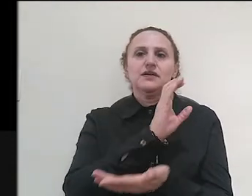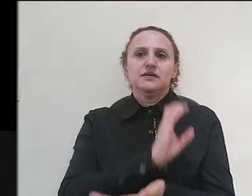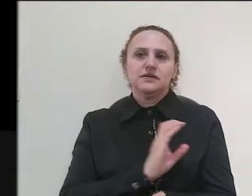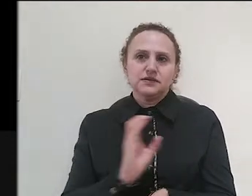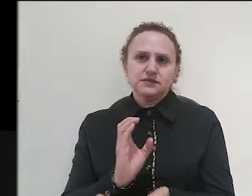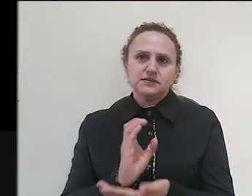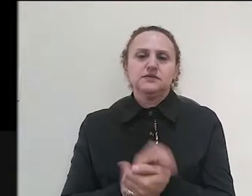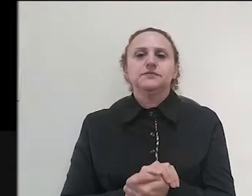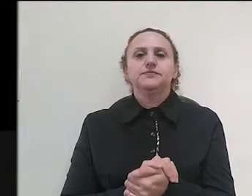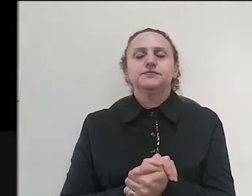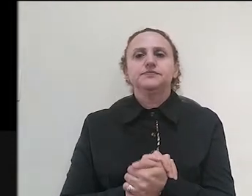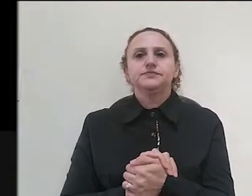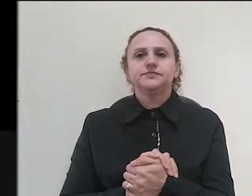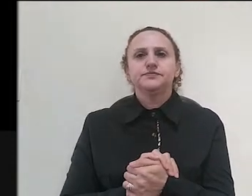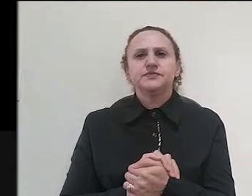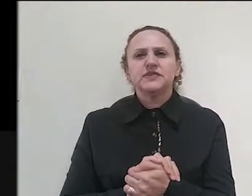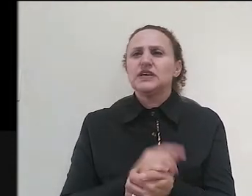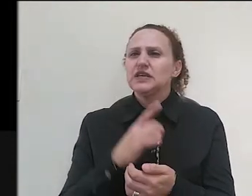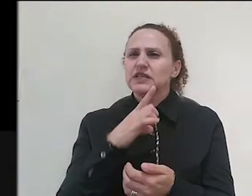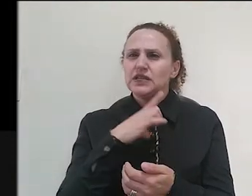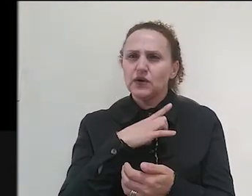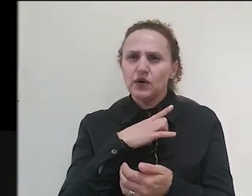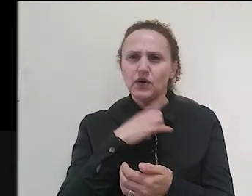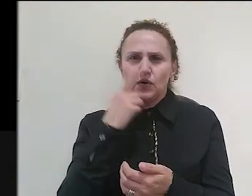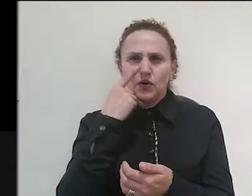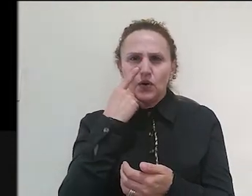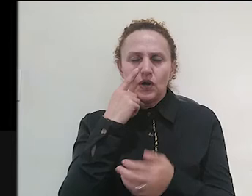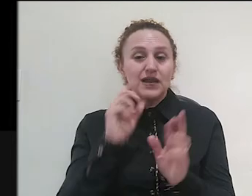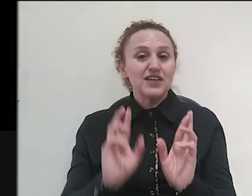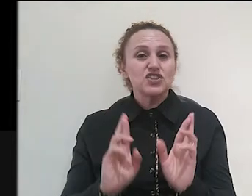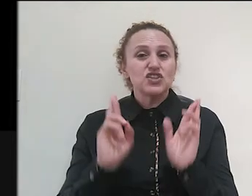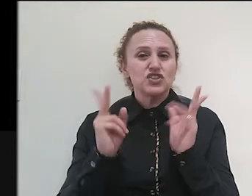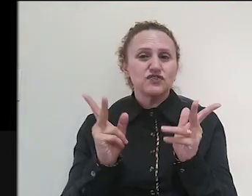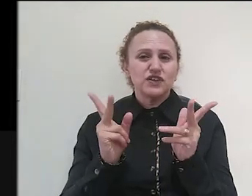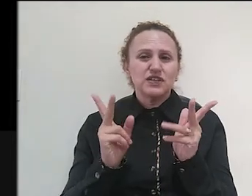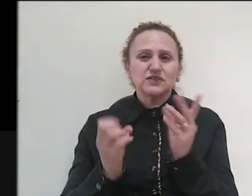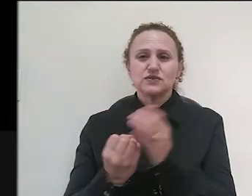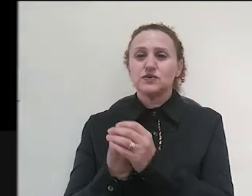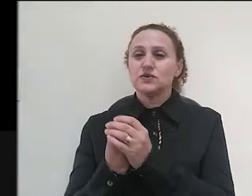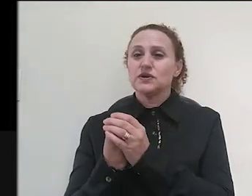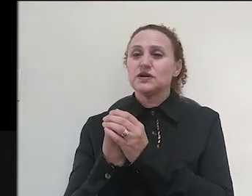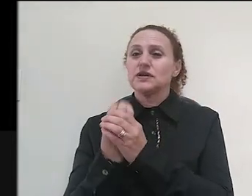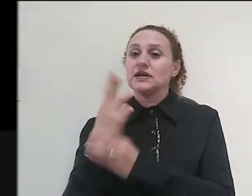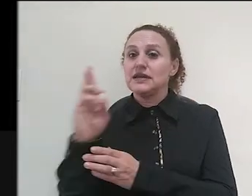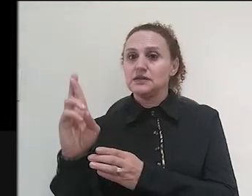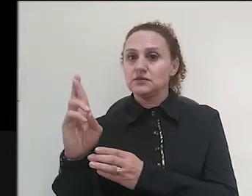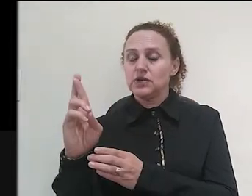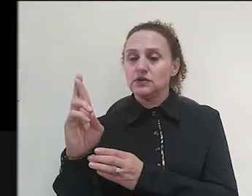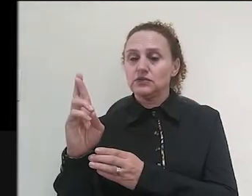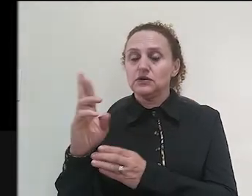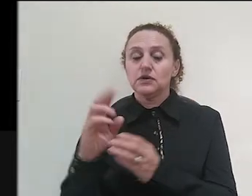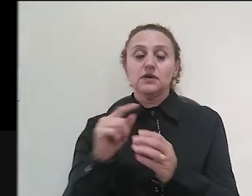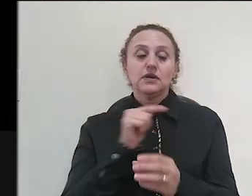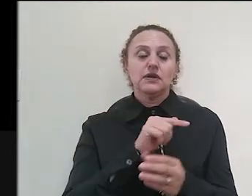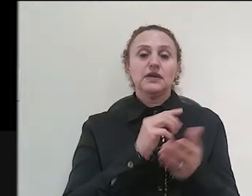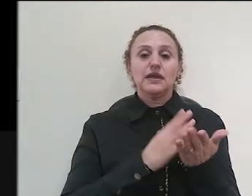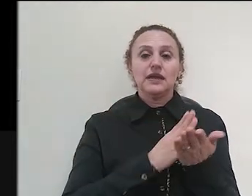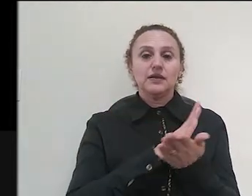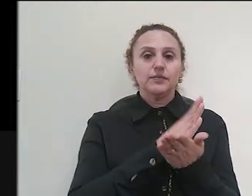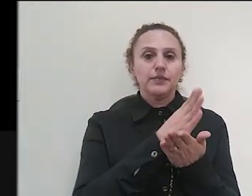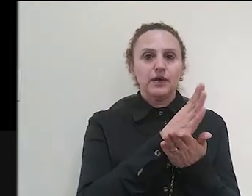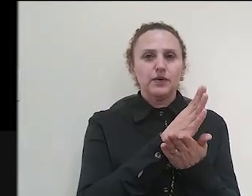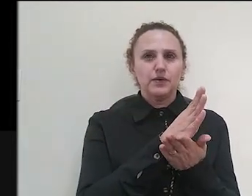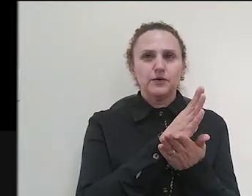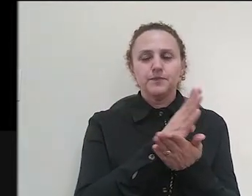Então, algumas diferenças, né, entre o Renascimento e o Barroco. No Renascimento, a gente tem o traço mais